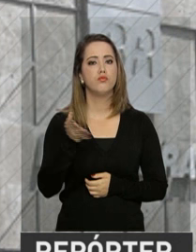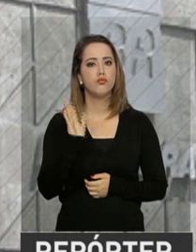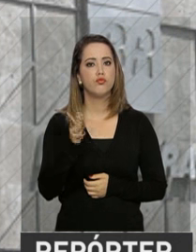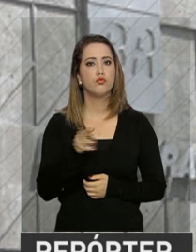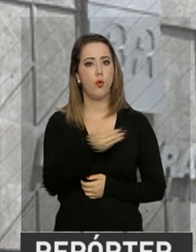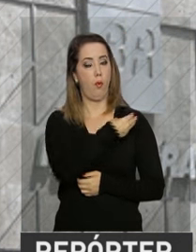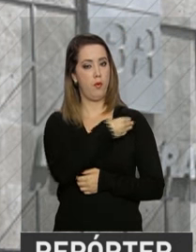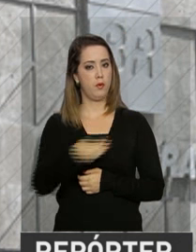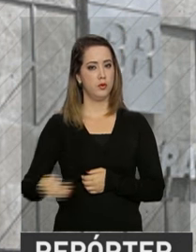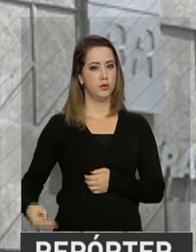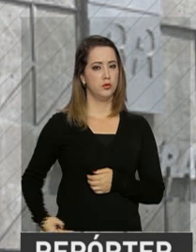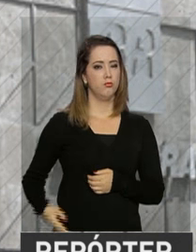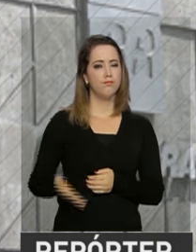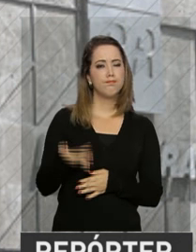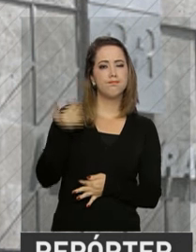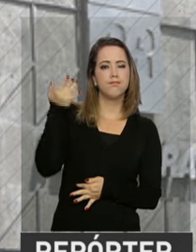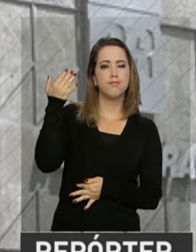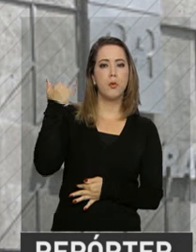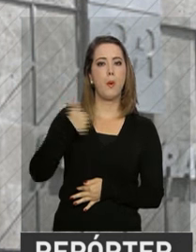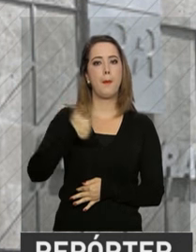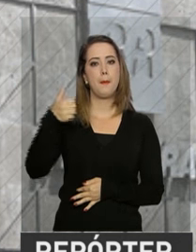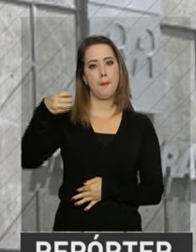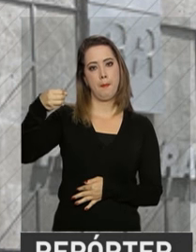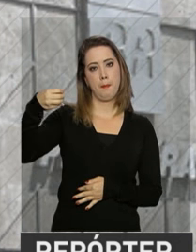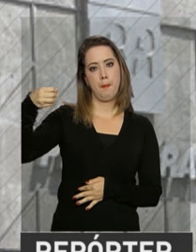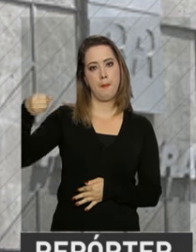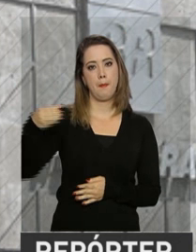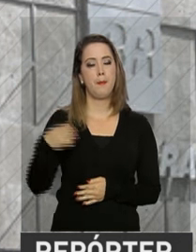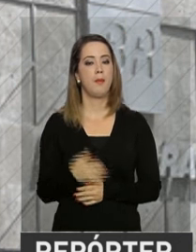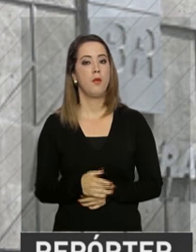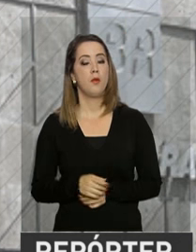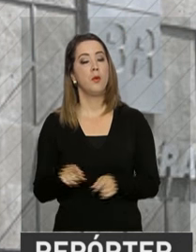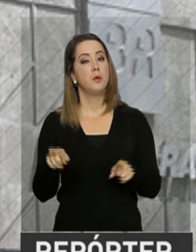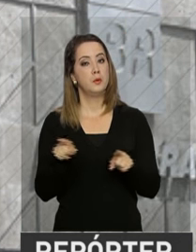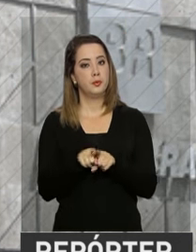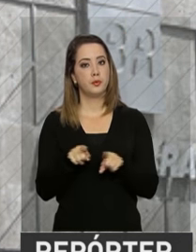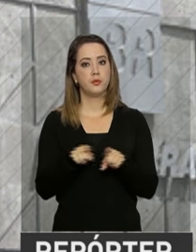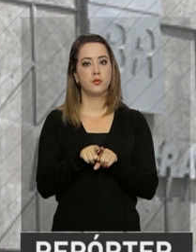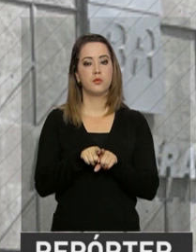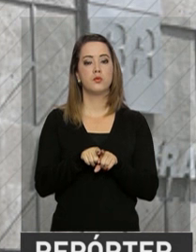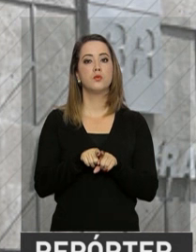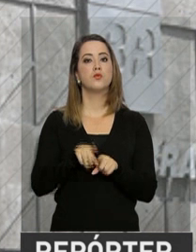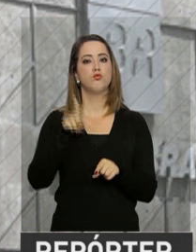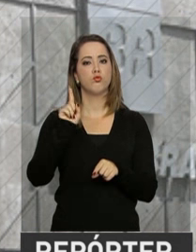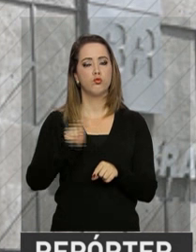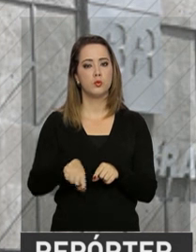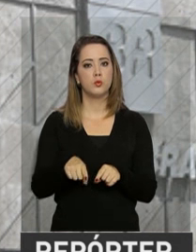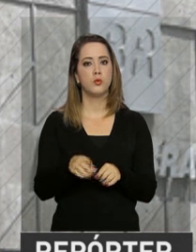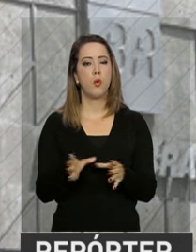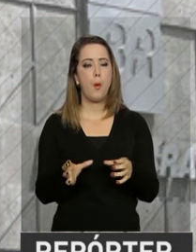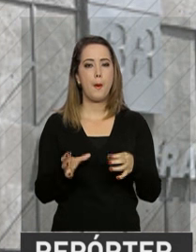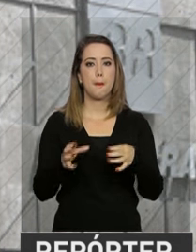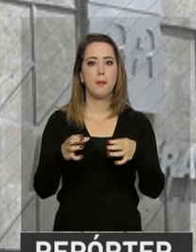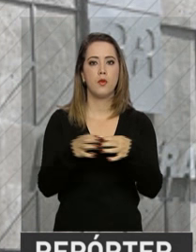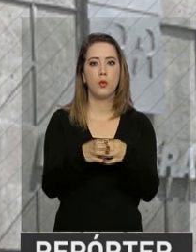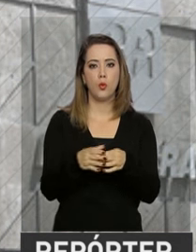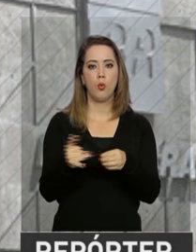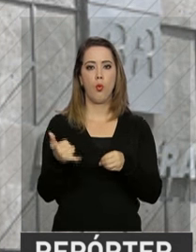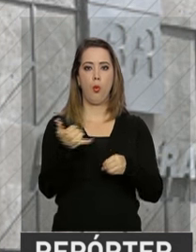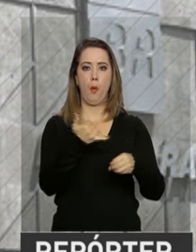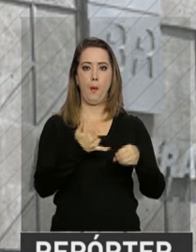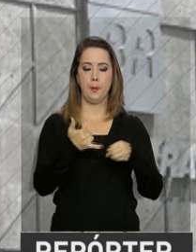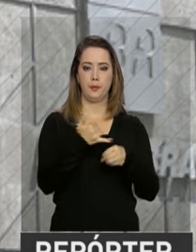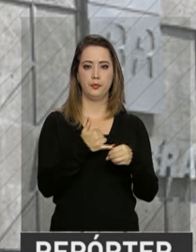entre 1999 e 2002. Parente também foi membro do Conselho de Administração da Petrobras